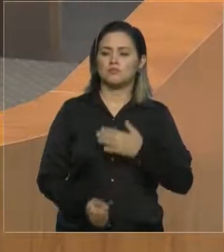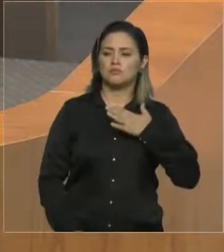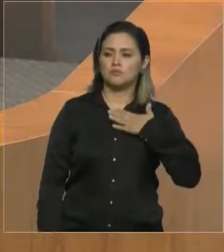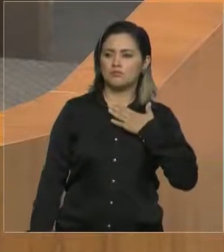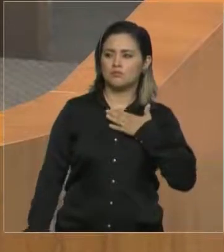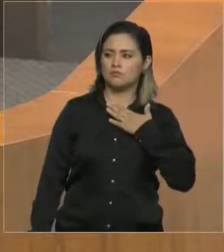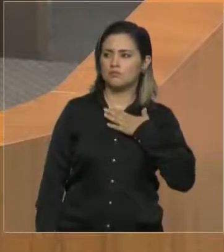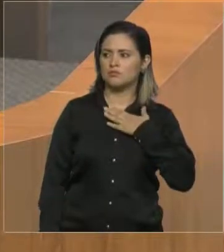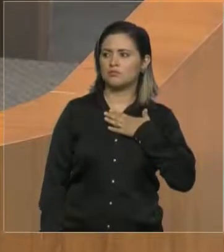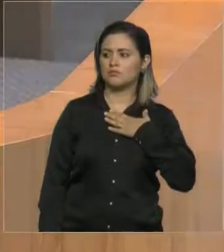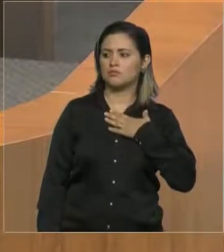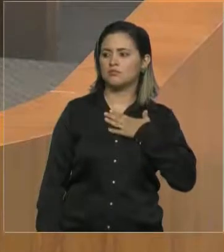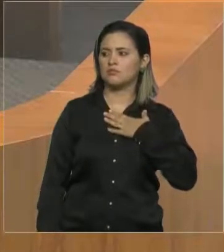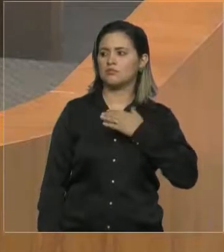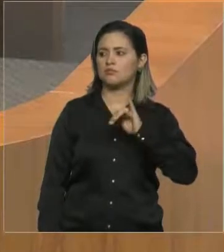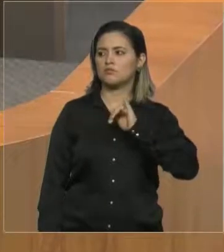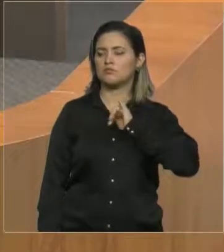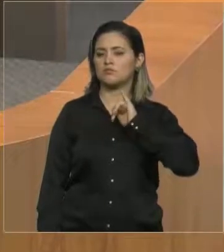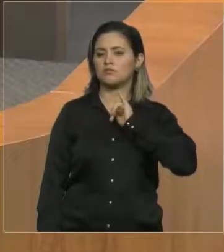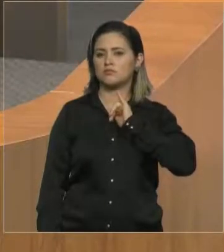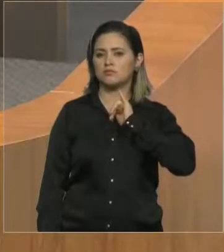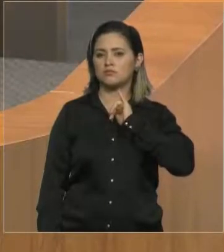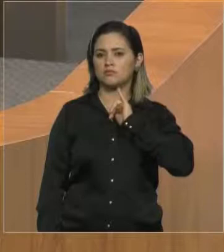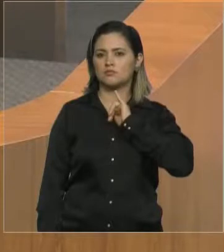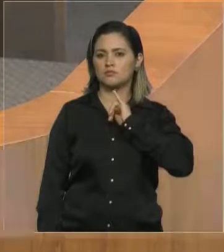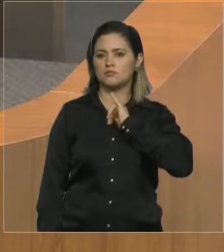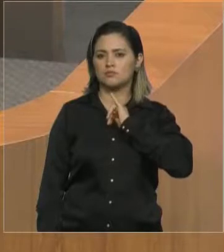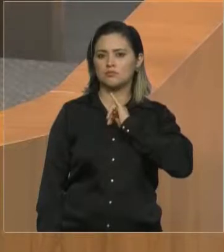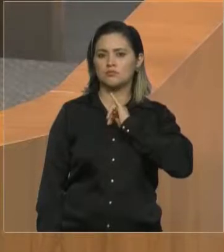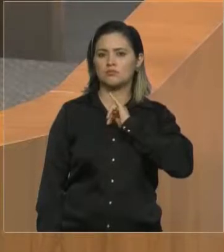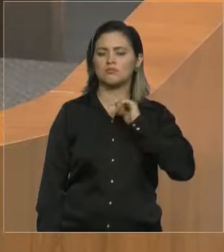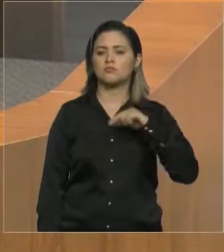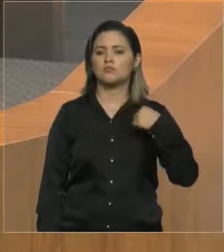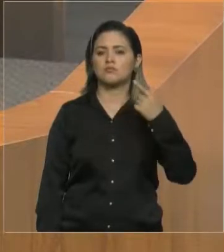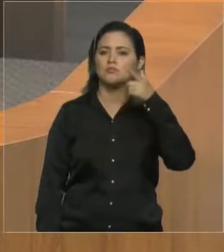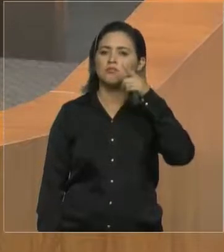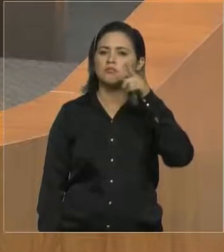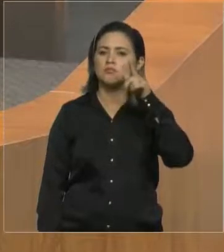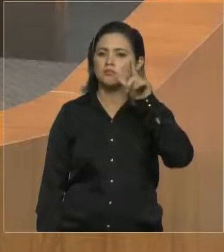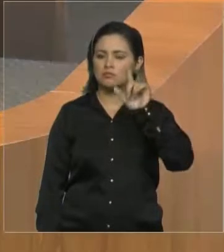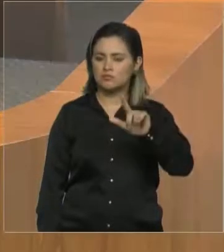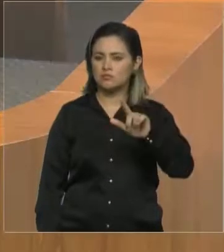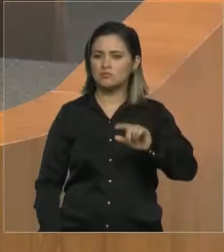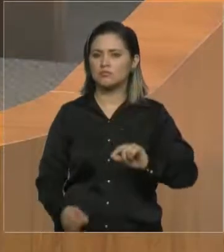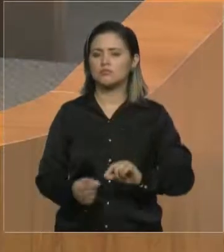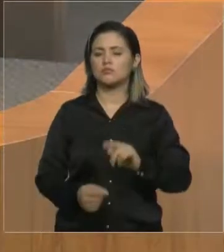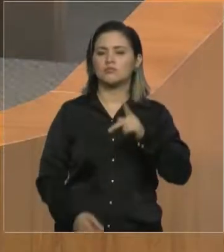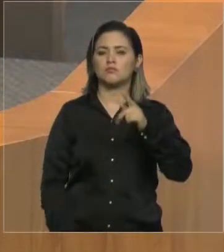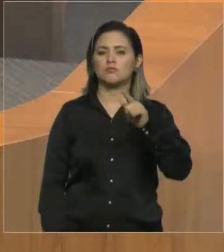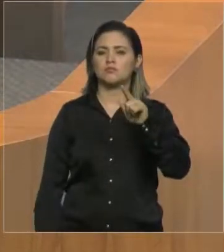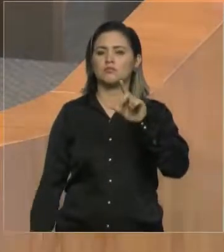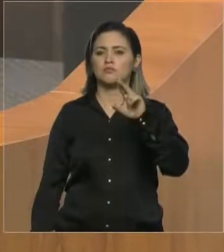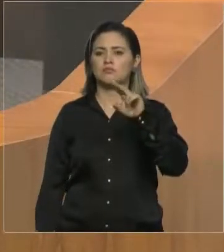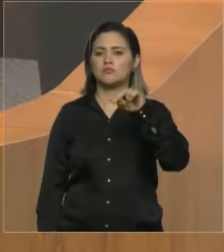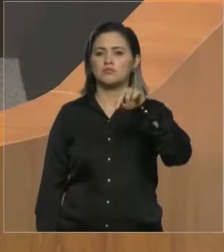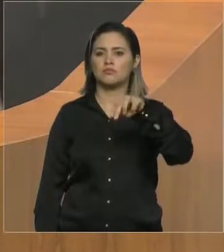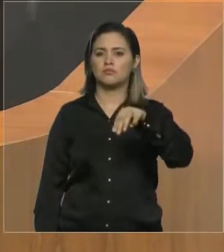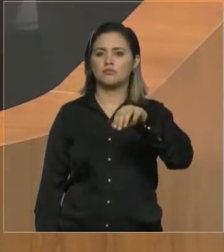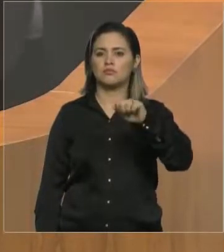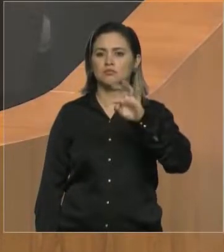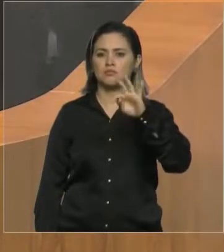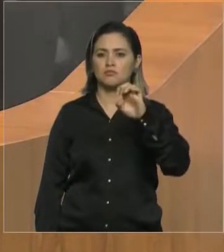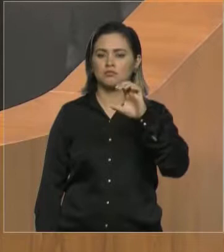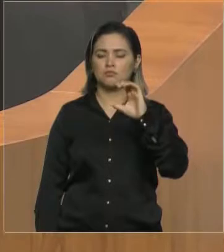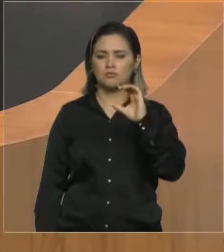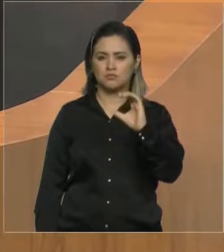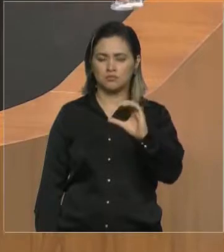Pedro Catingueiro, lá em Imperatriz, nós conseguimos levar a fábrica Plumatec, a segunda maior fábrica do país em